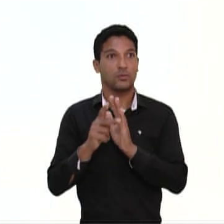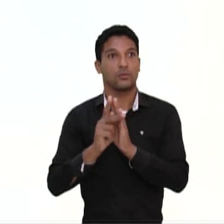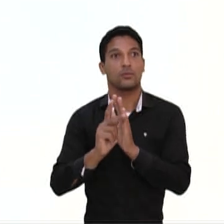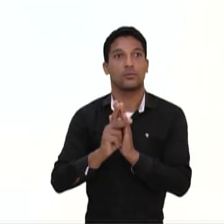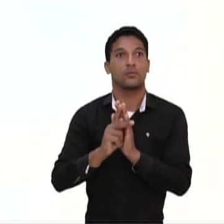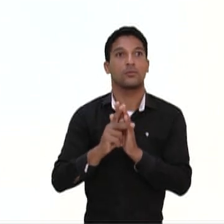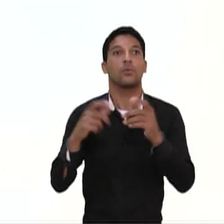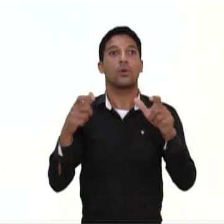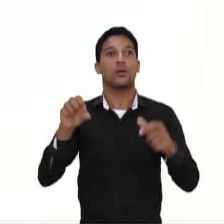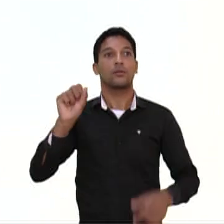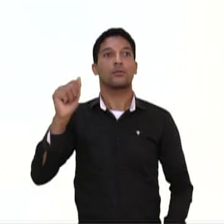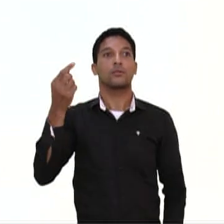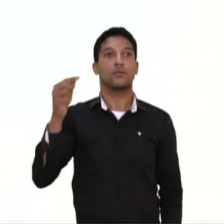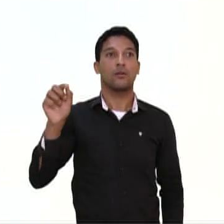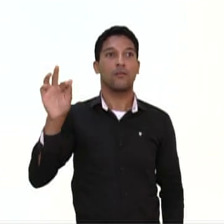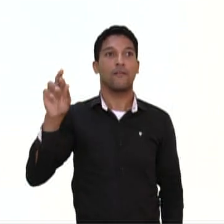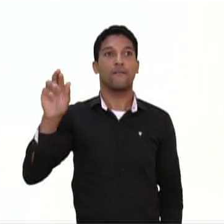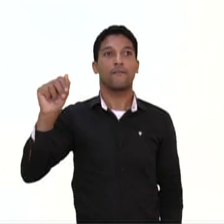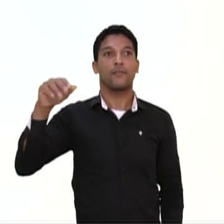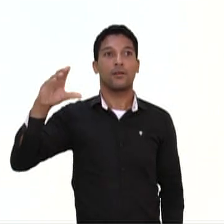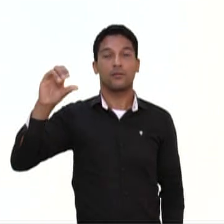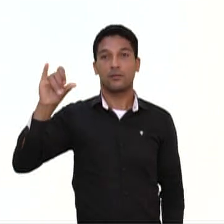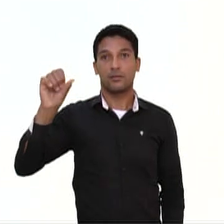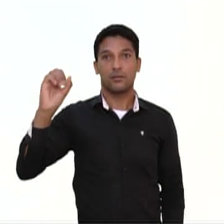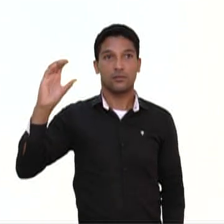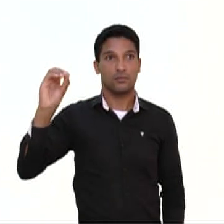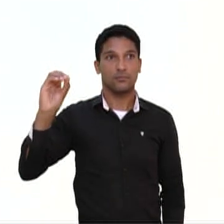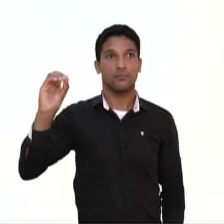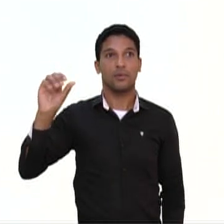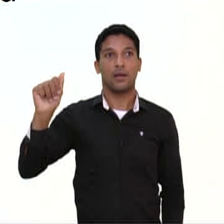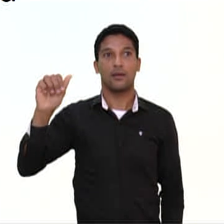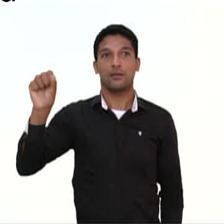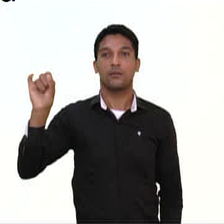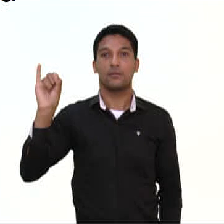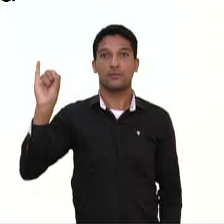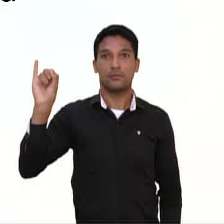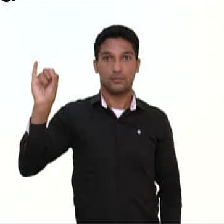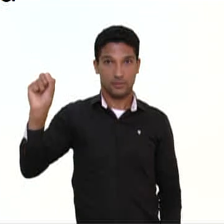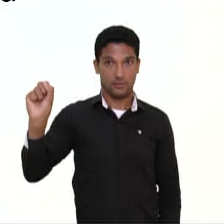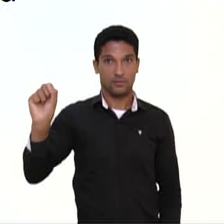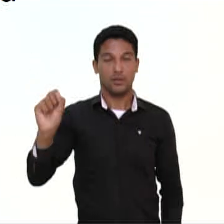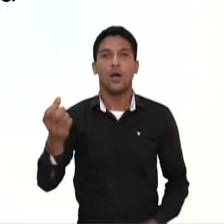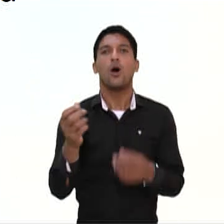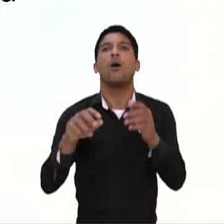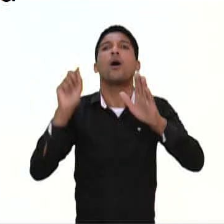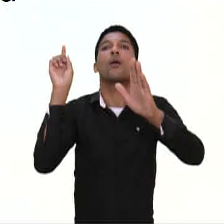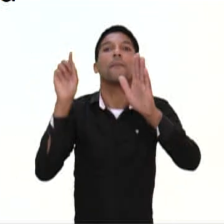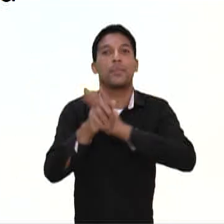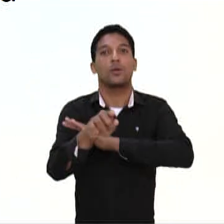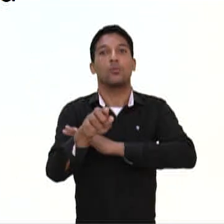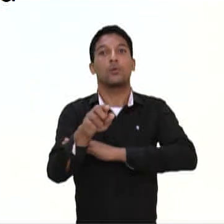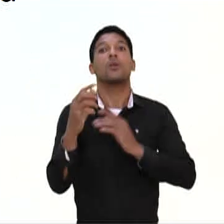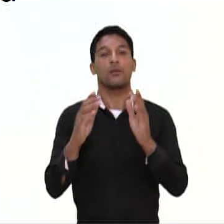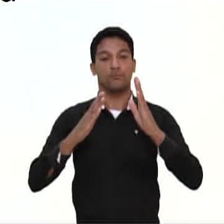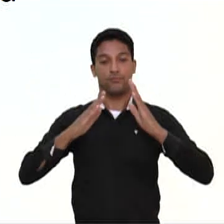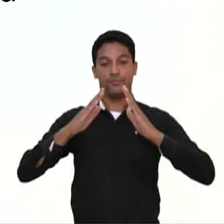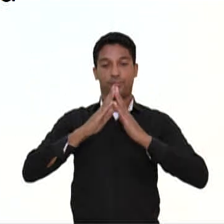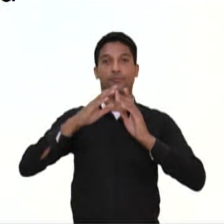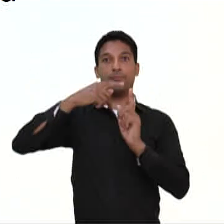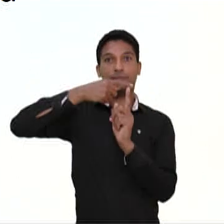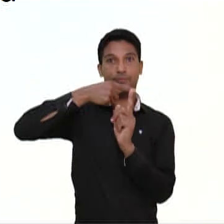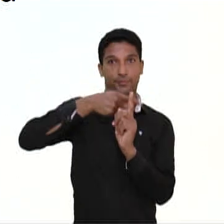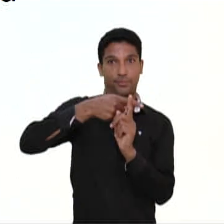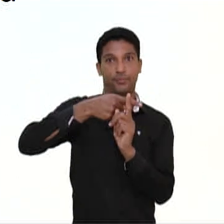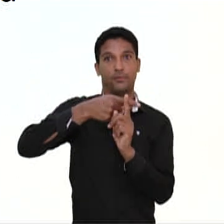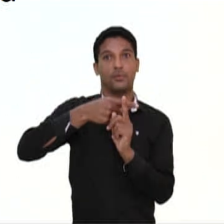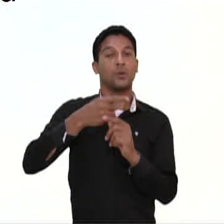aí aparece, essa figura, ela aparece para nós numa questão. Que questão é essa? Ó? A igreja de São Francisco de